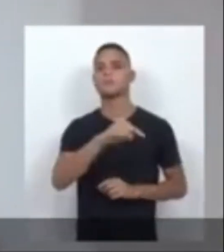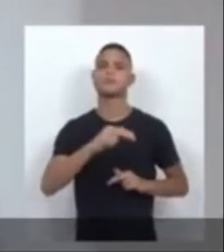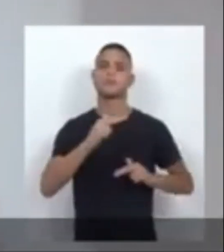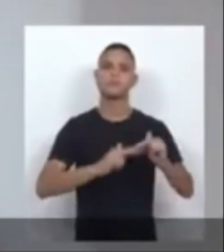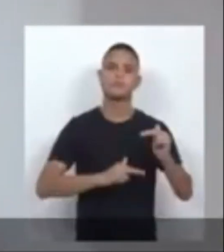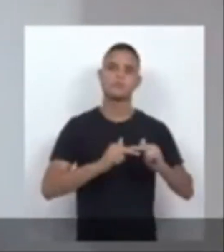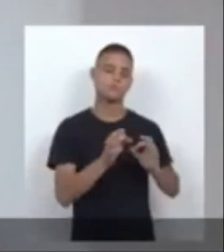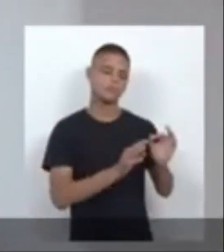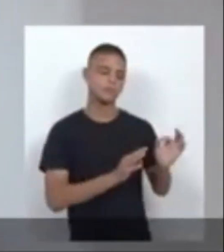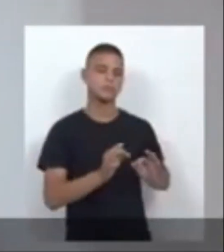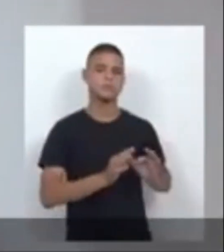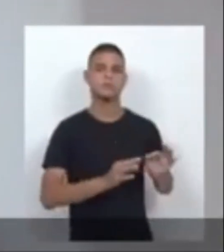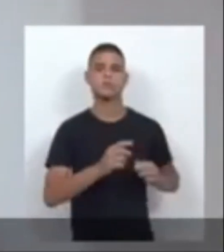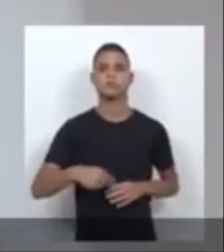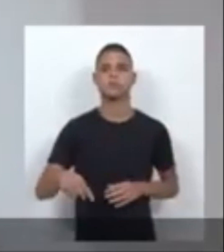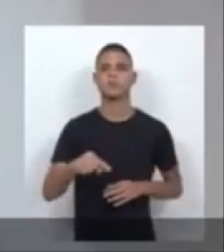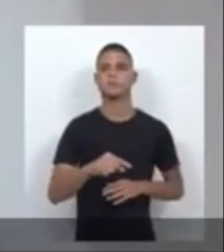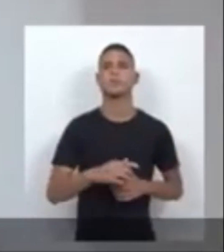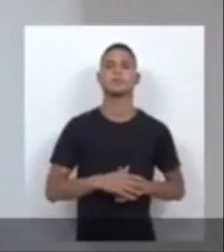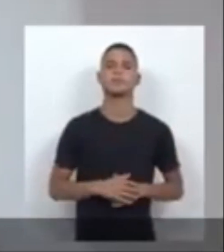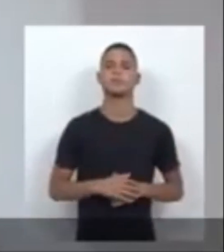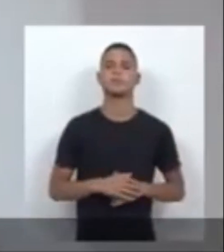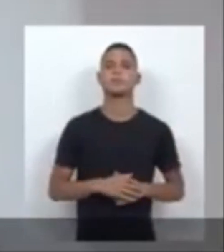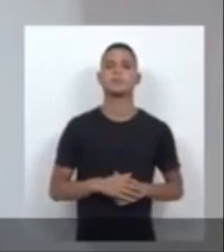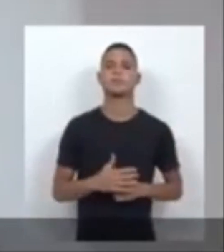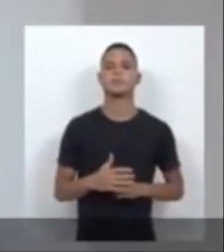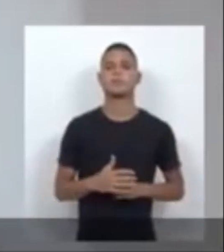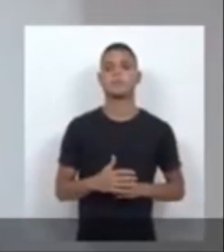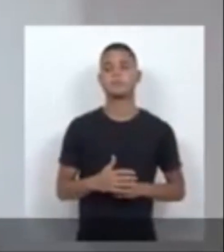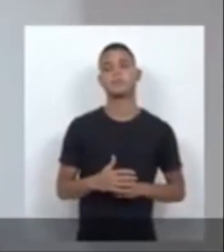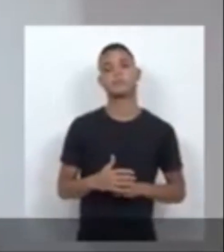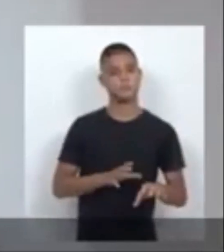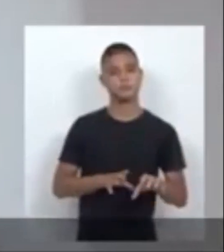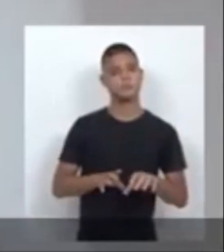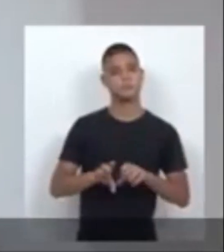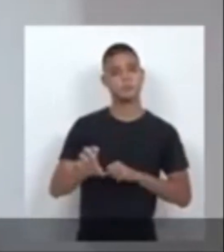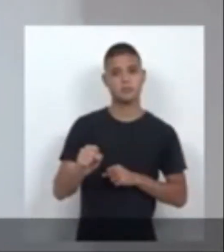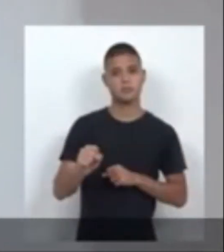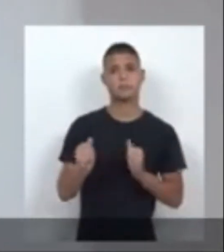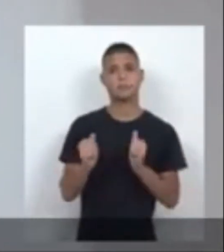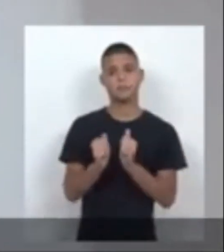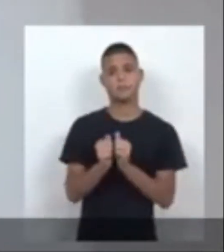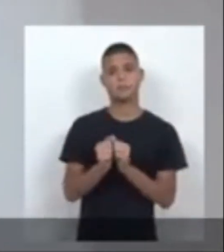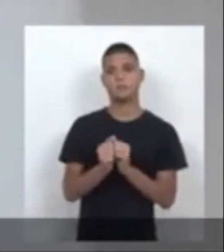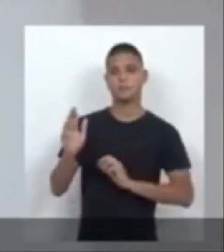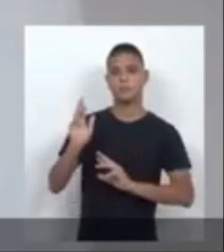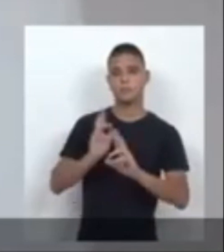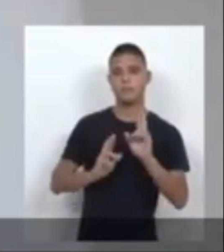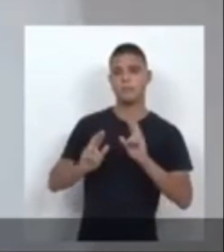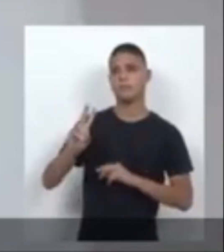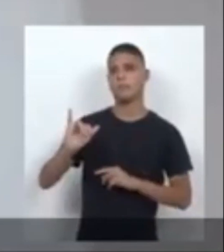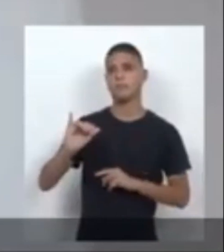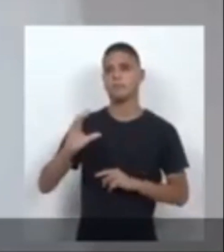nós elaboramos para que seja feita uma formação aí com os líderes e os vice-líderes para que eles